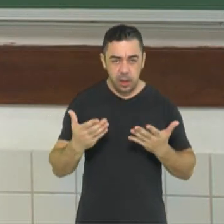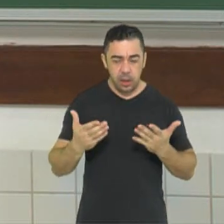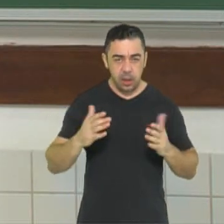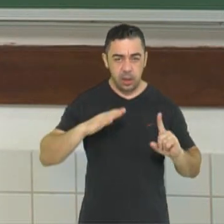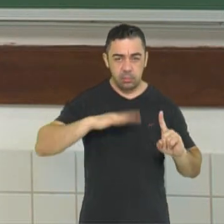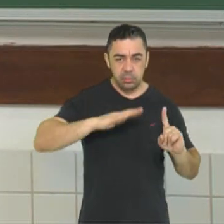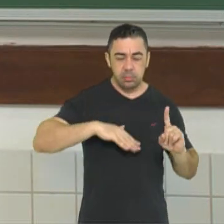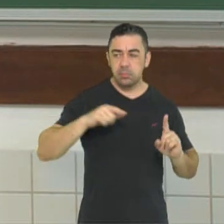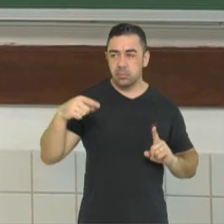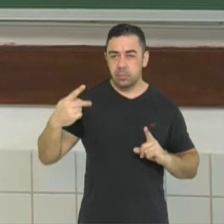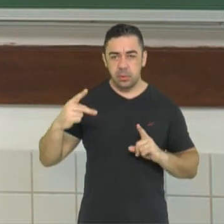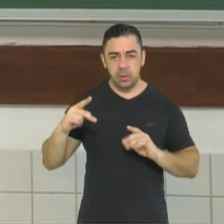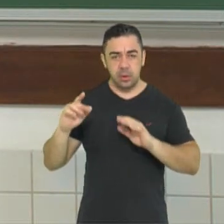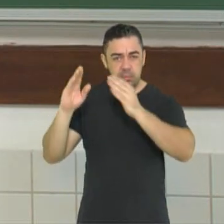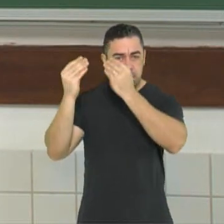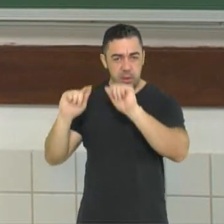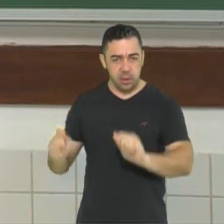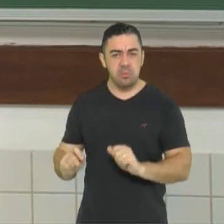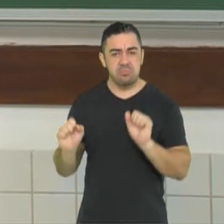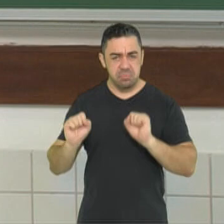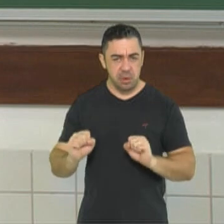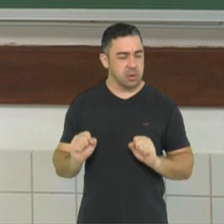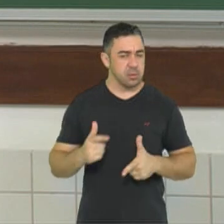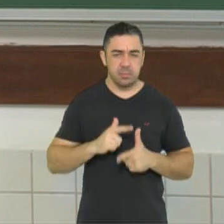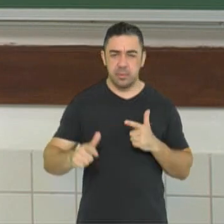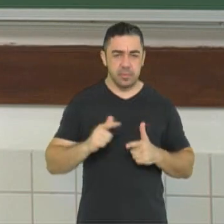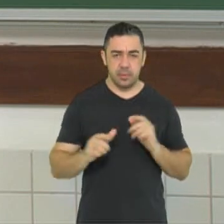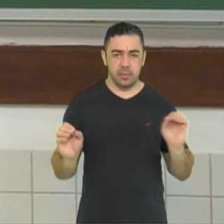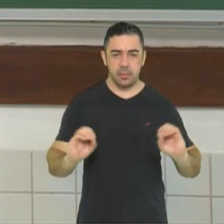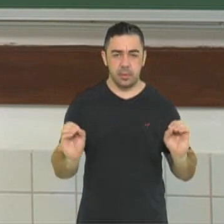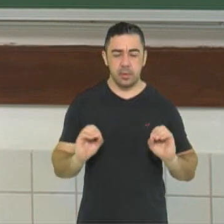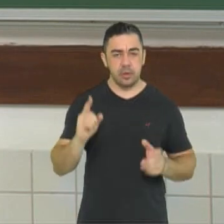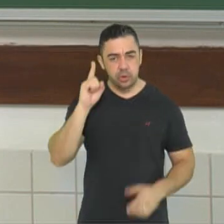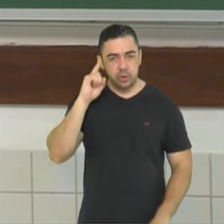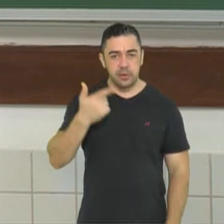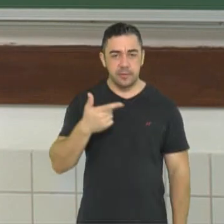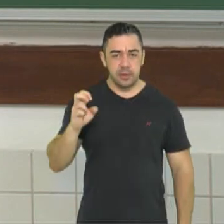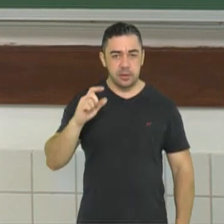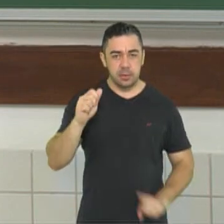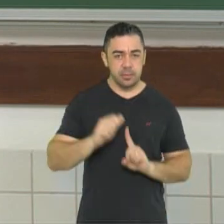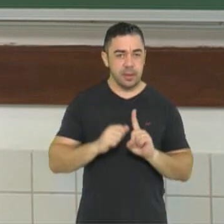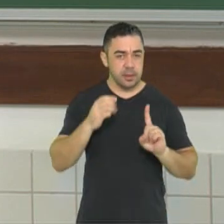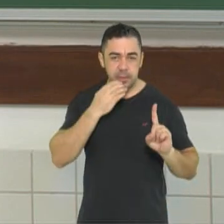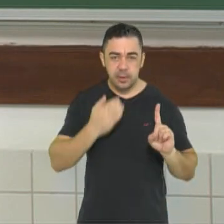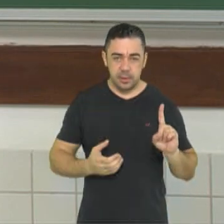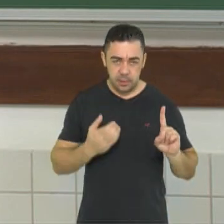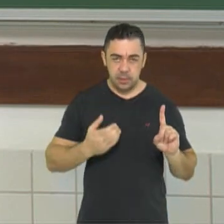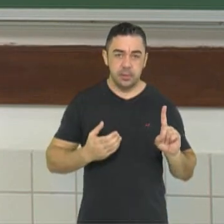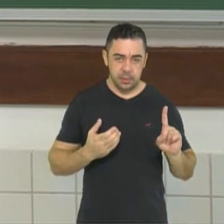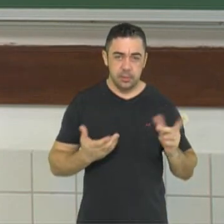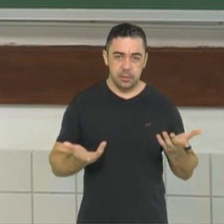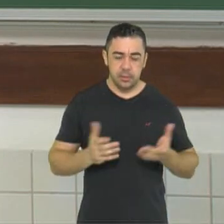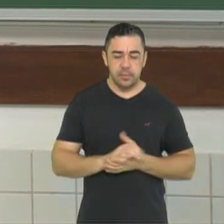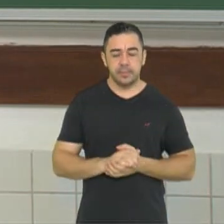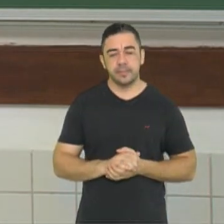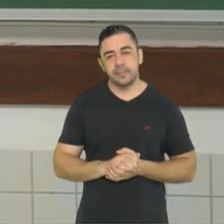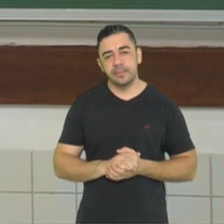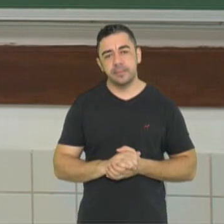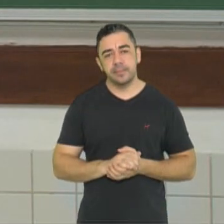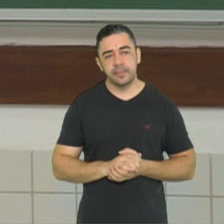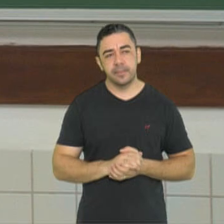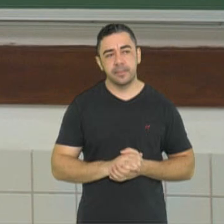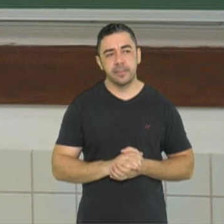o pinheiro de vocês na casa de vocês? Podem, não tem problema. Dia 25 de dezembro. Olha que coisa.